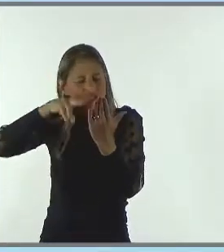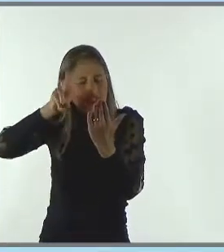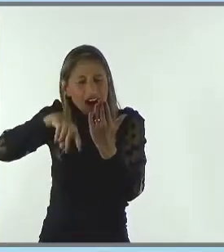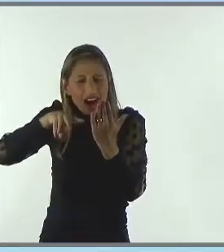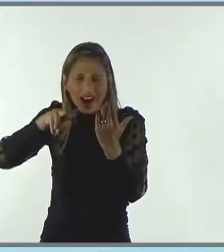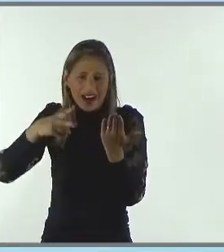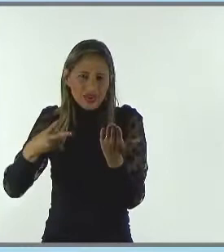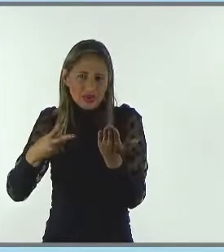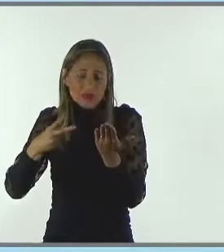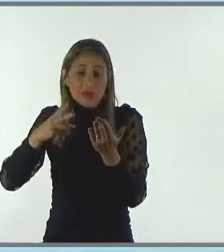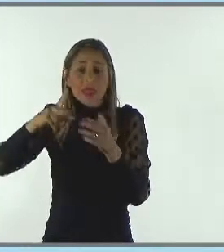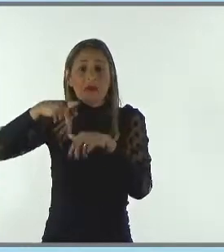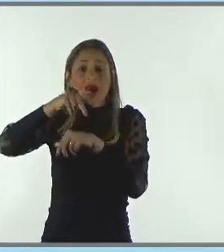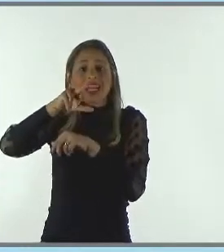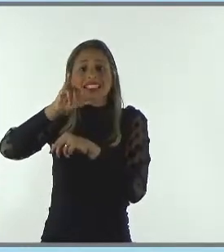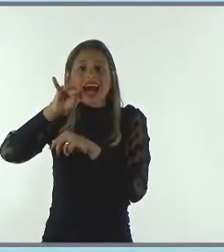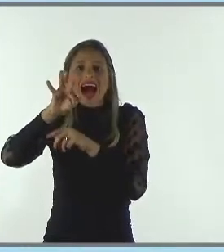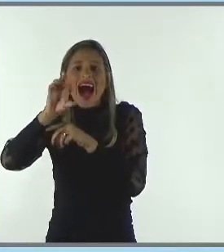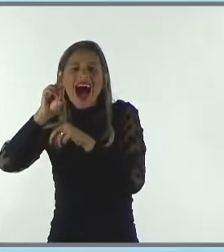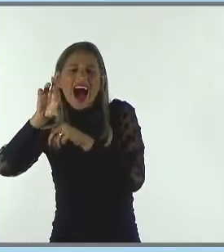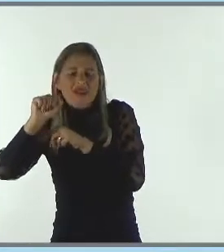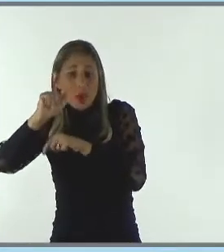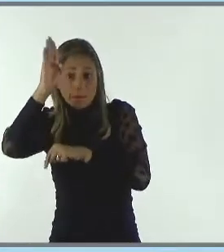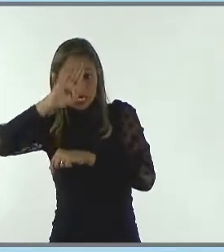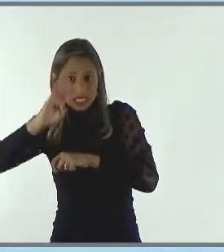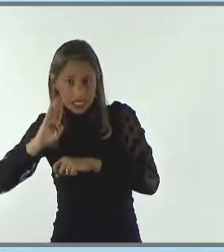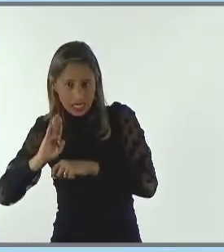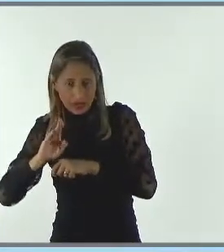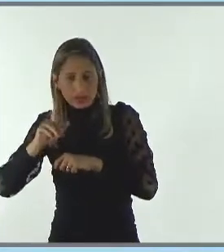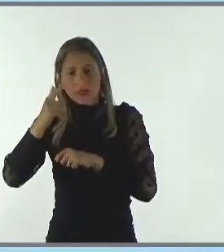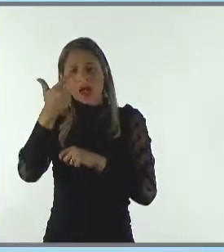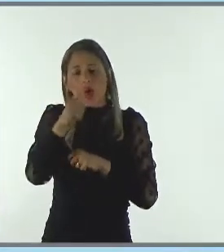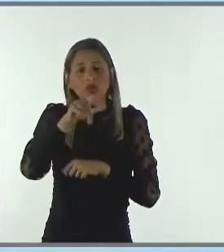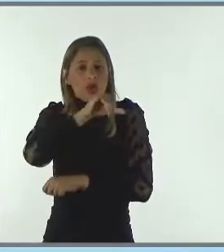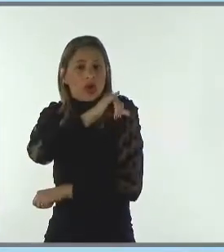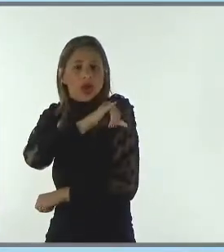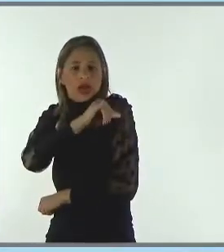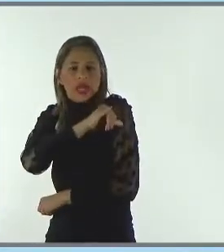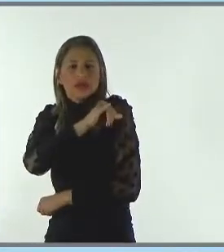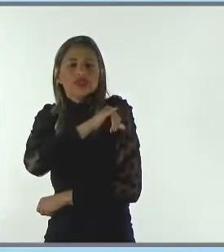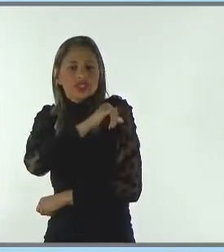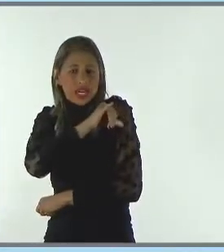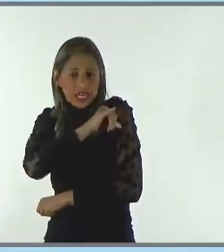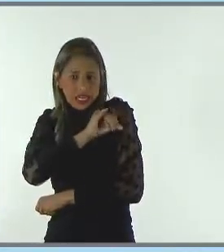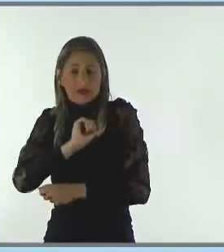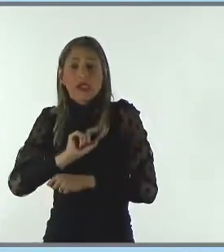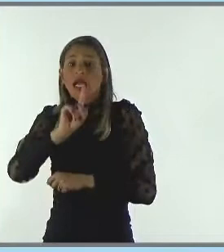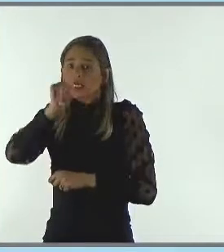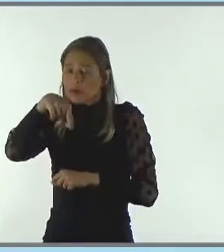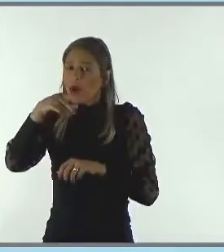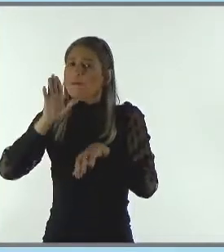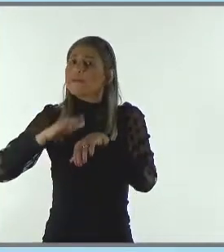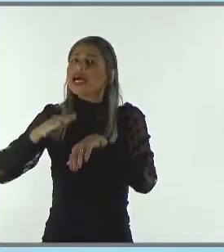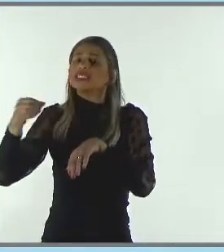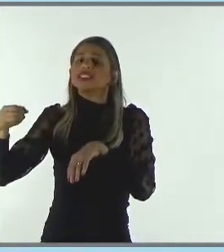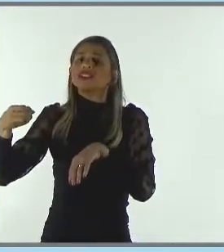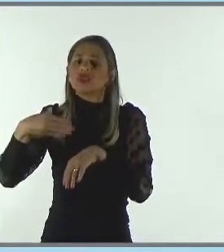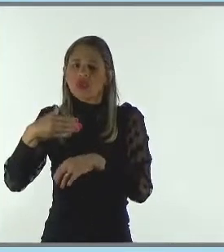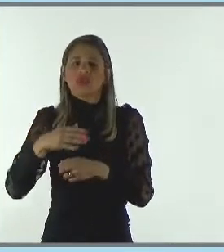base afrodiaspórica na literatura brasileira, pela Zoug, do Rio de Janeiro, em 2017, nós vamos falar só os mais recentes,